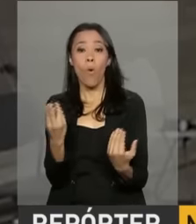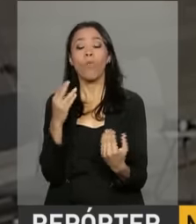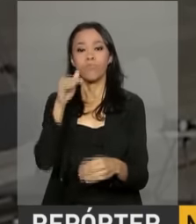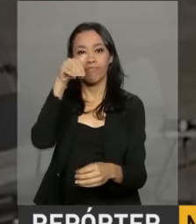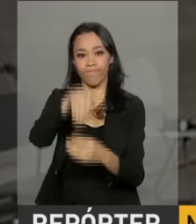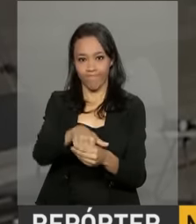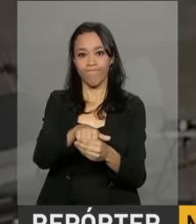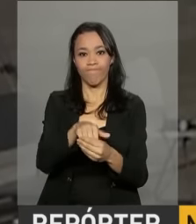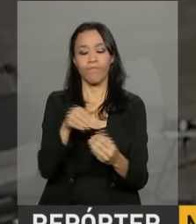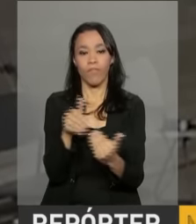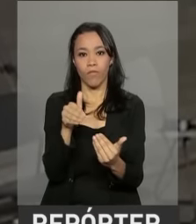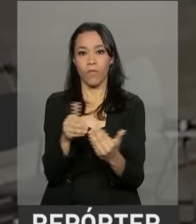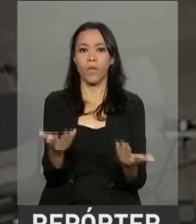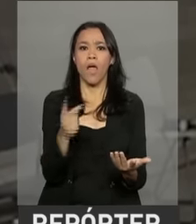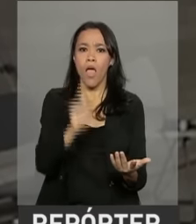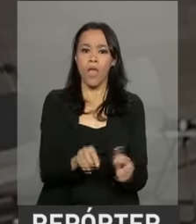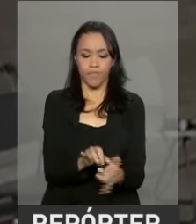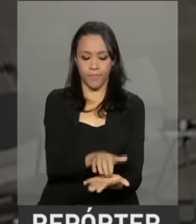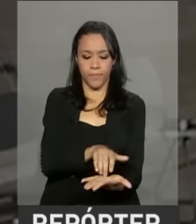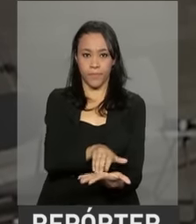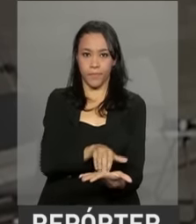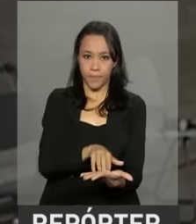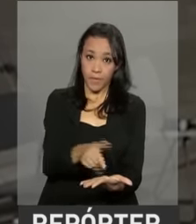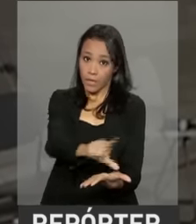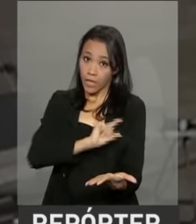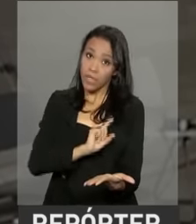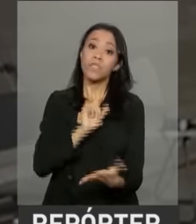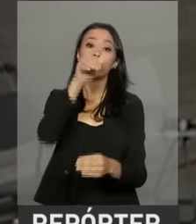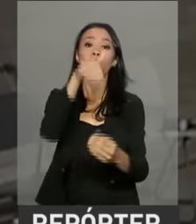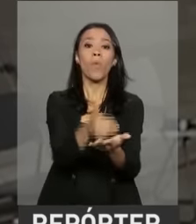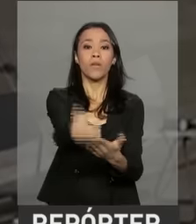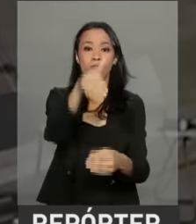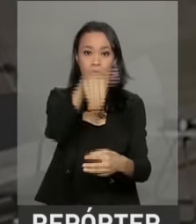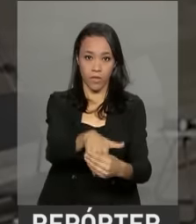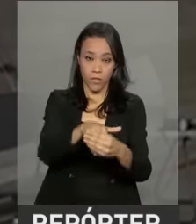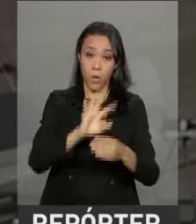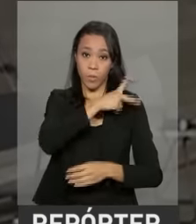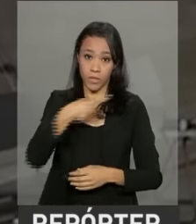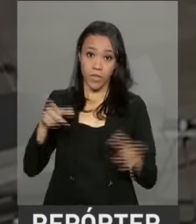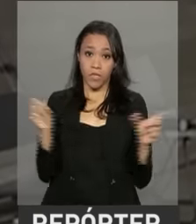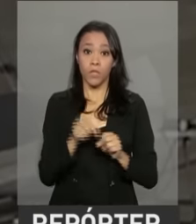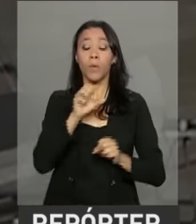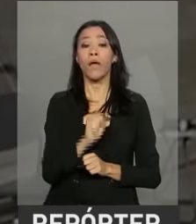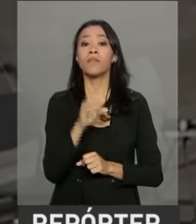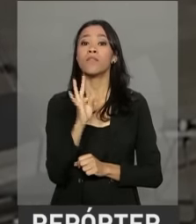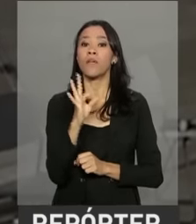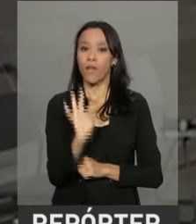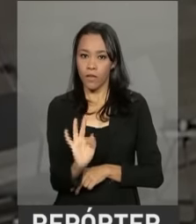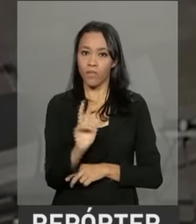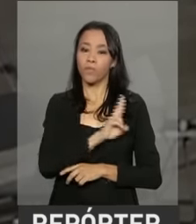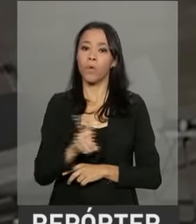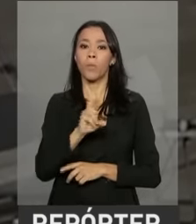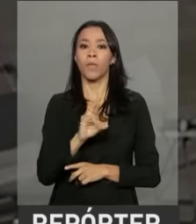votação será aberta nominal e eletrônica antes da votação o presidente do Supremo Tribunal Federal Ministro Ricardo